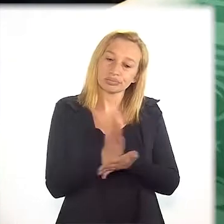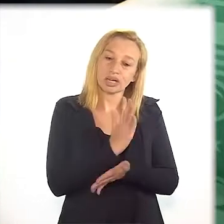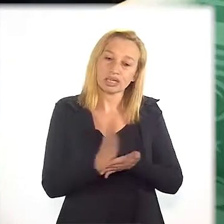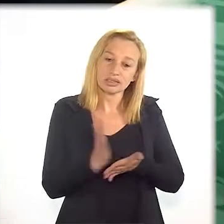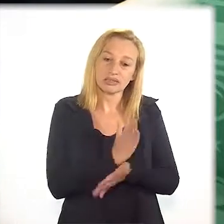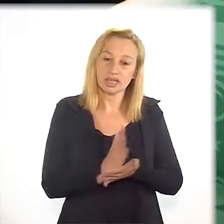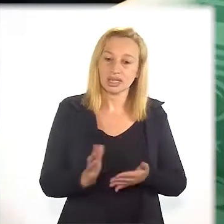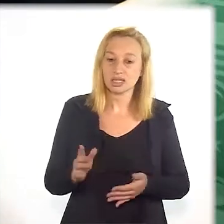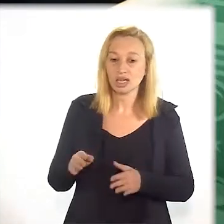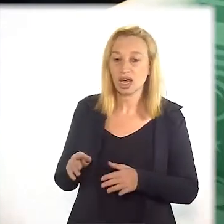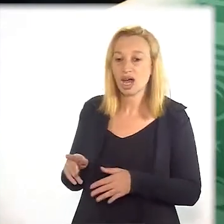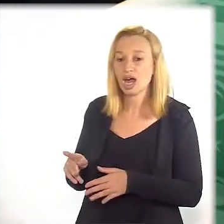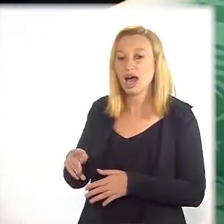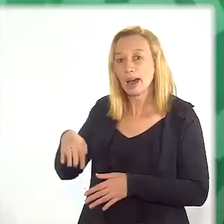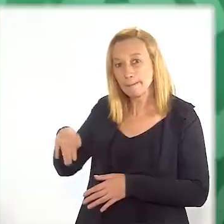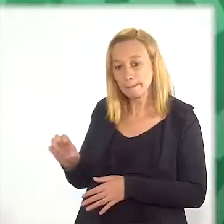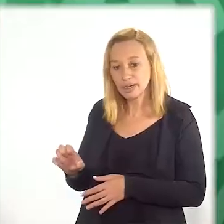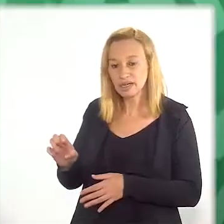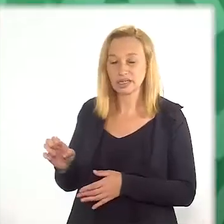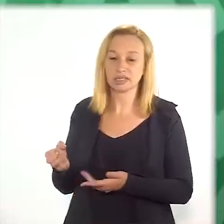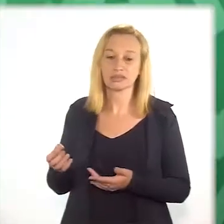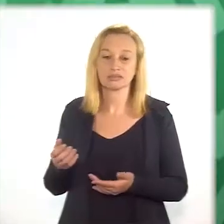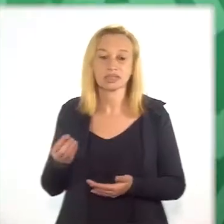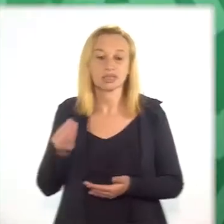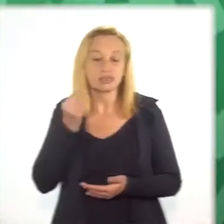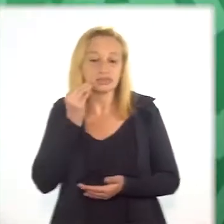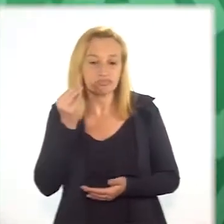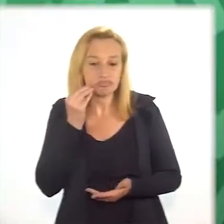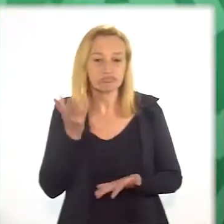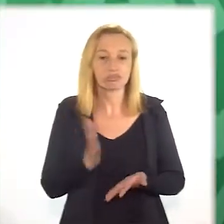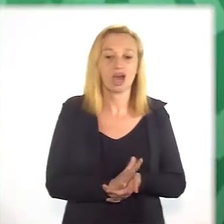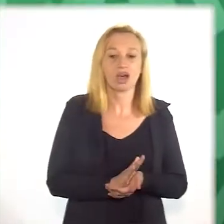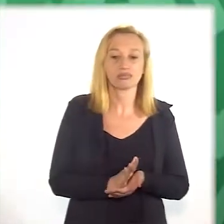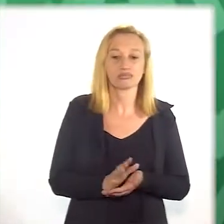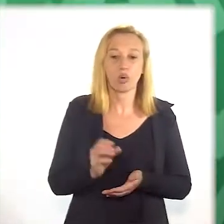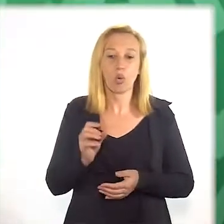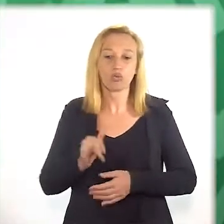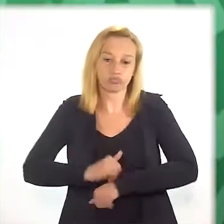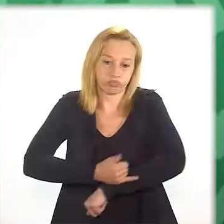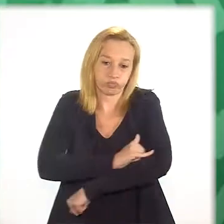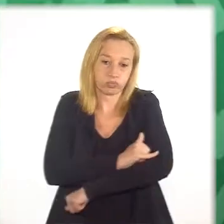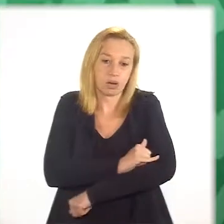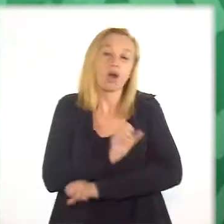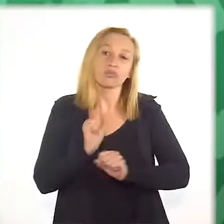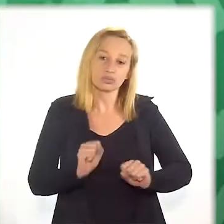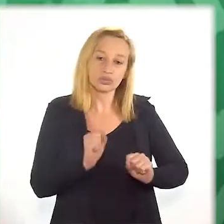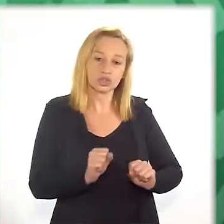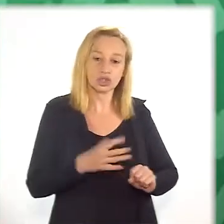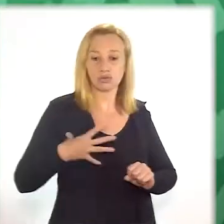mãe com sobrepeso, com obesidade, é possível não ter aquele filho, né, nessas condições,